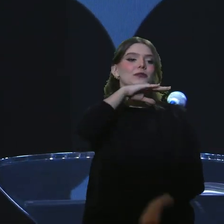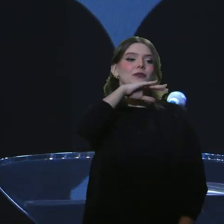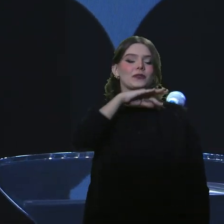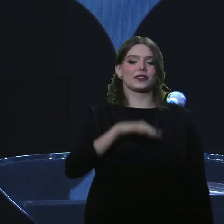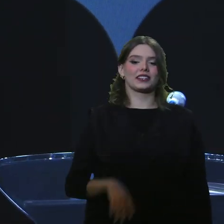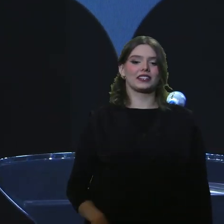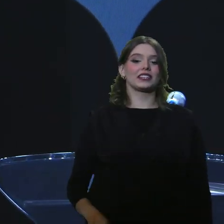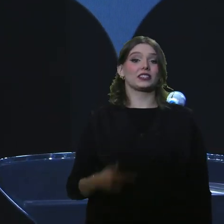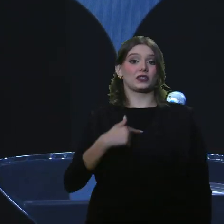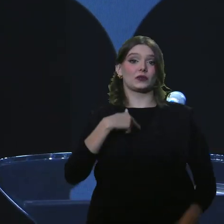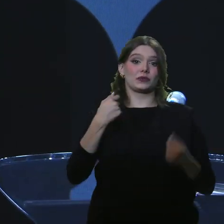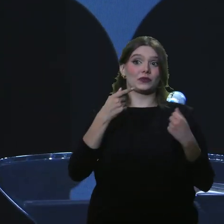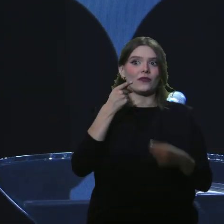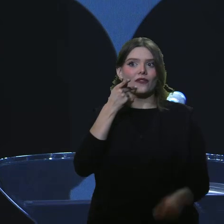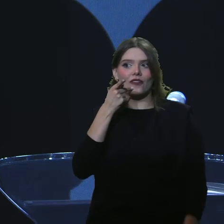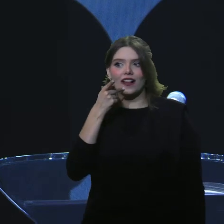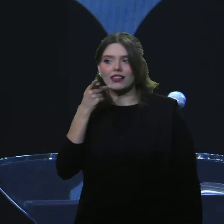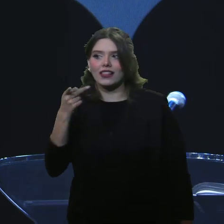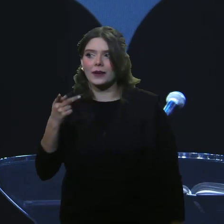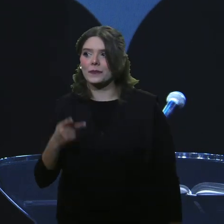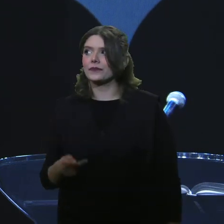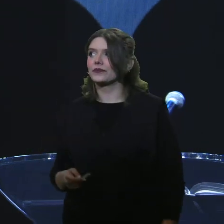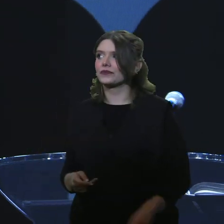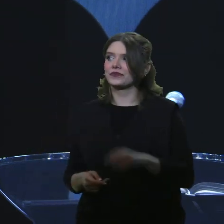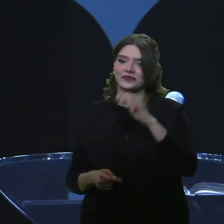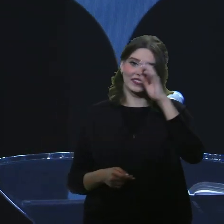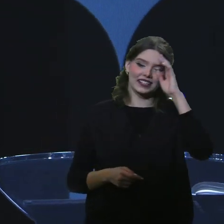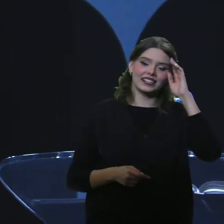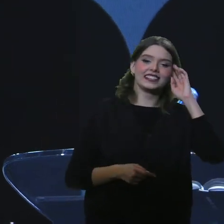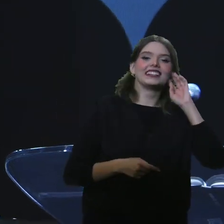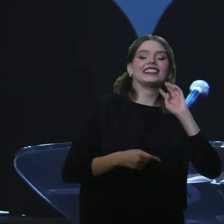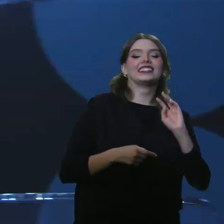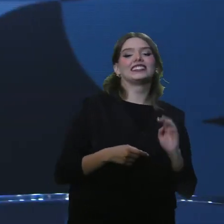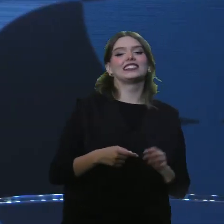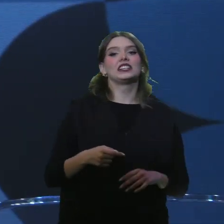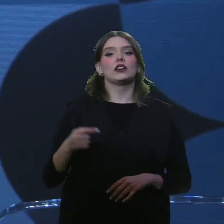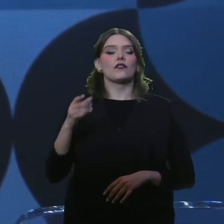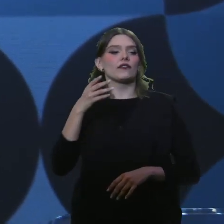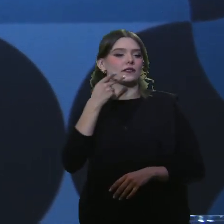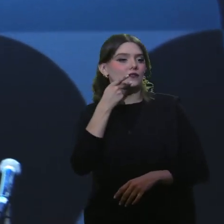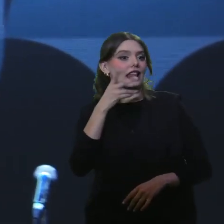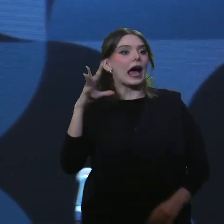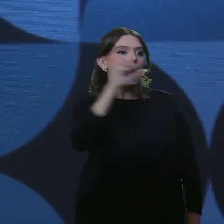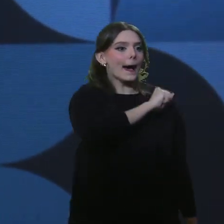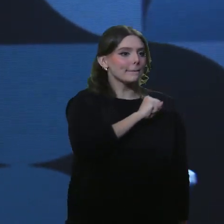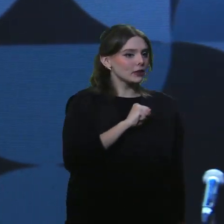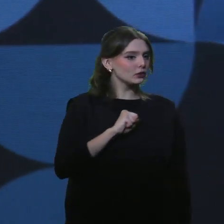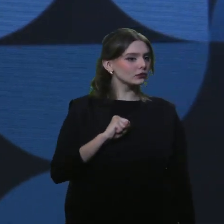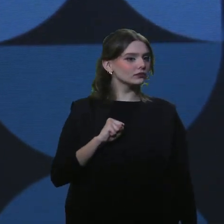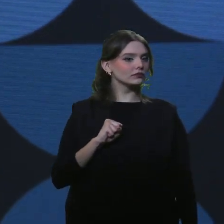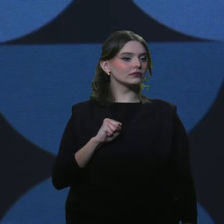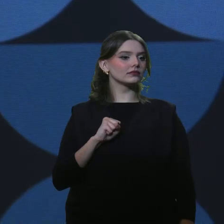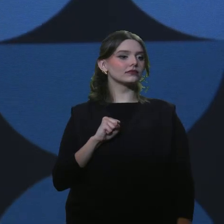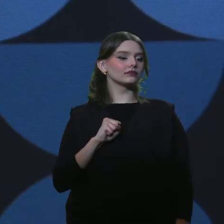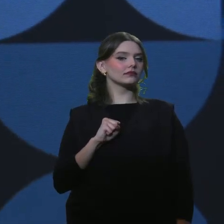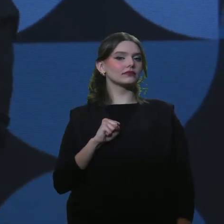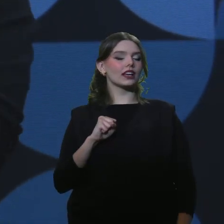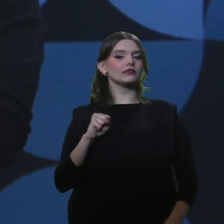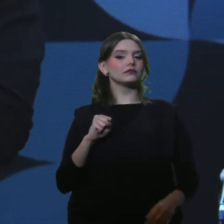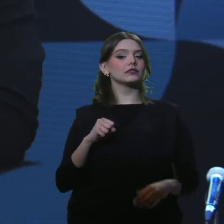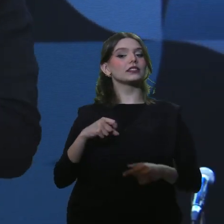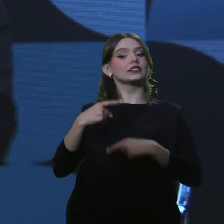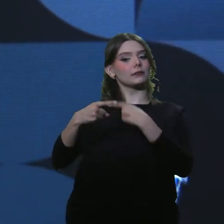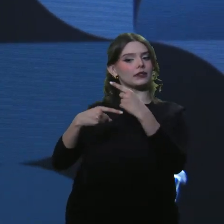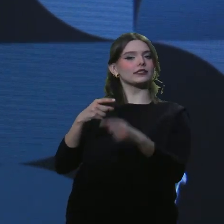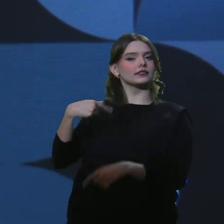agudo, ele é meio espanhol. Qualquer frase que você fala assim, você já está meio que falando espanhol, entendeu? Esse é o meu curso, depois eu dou o diploma para